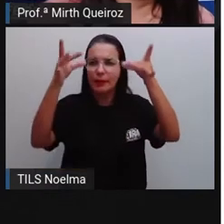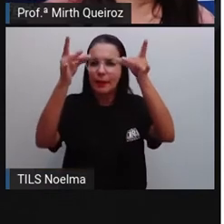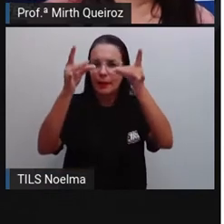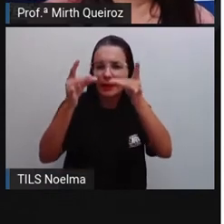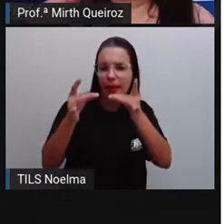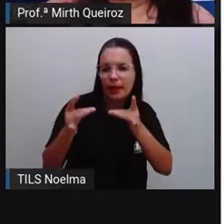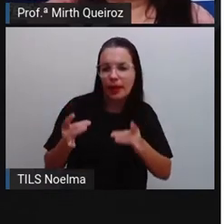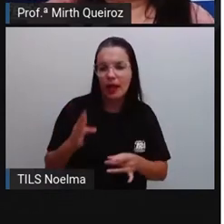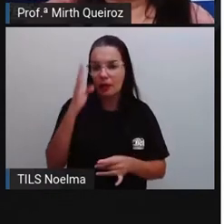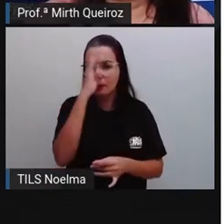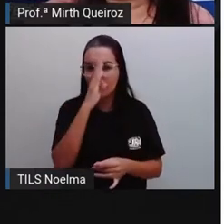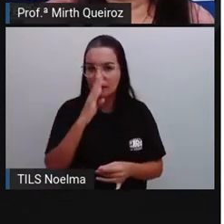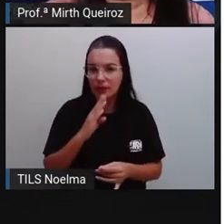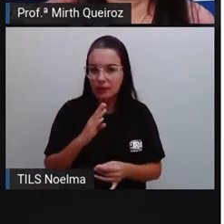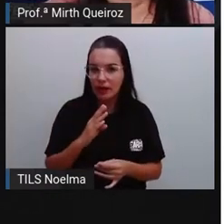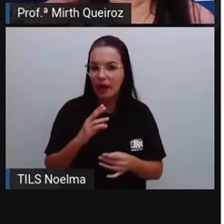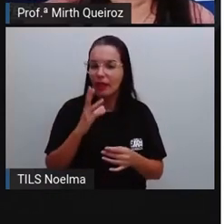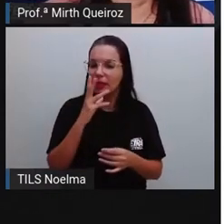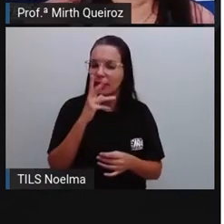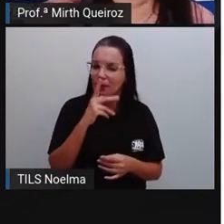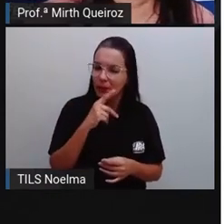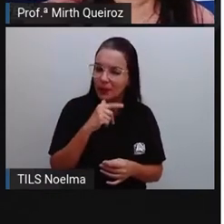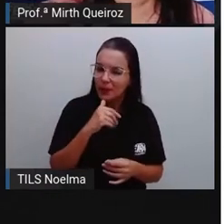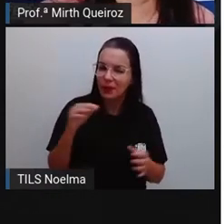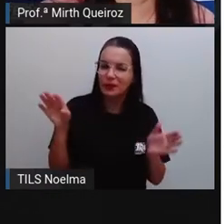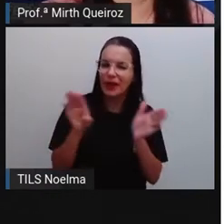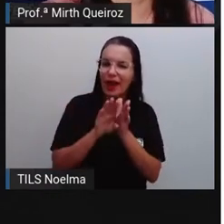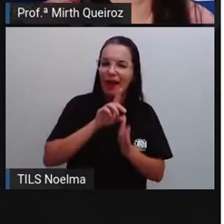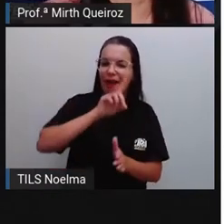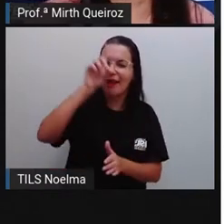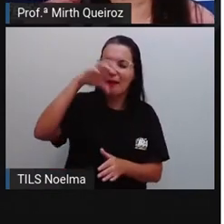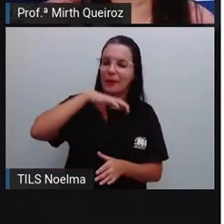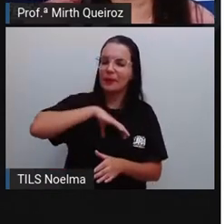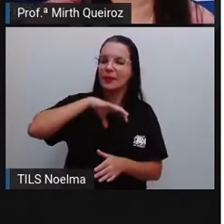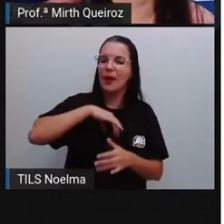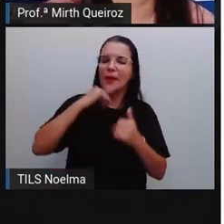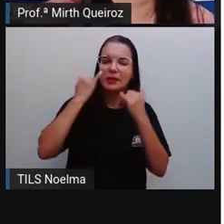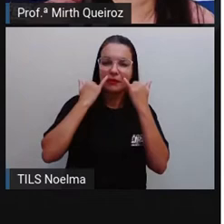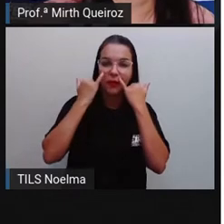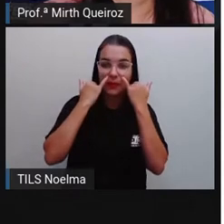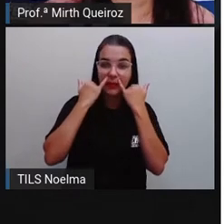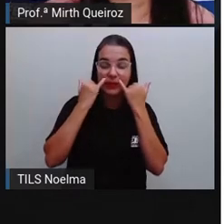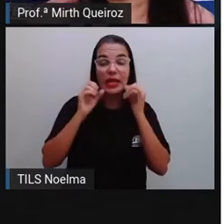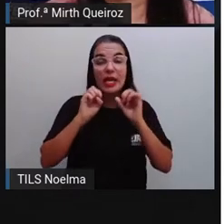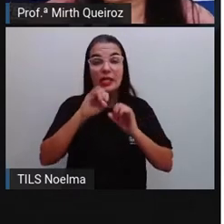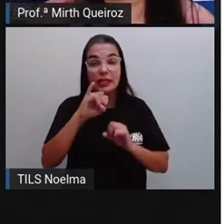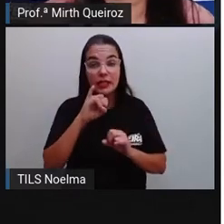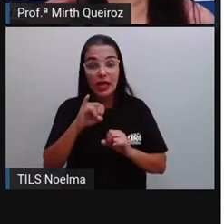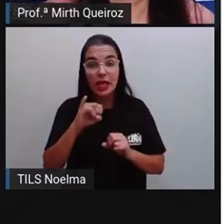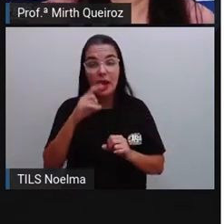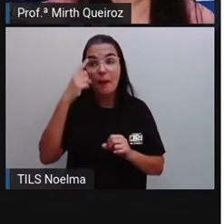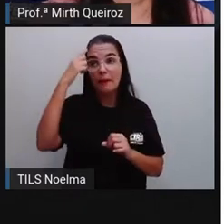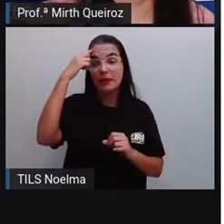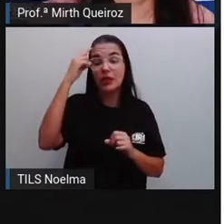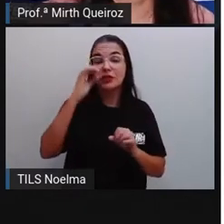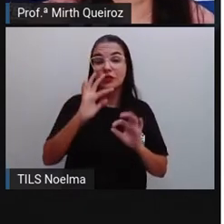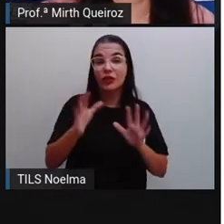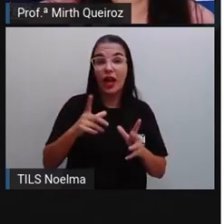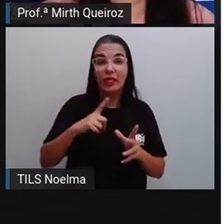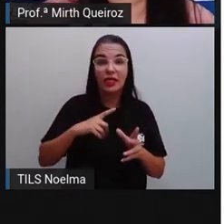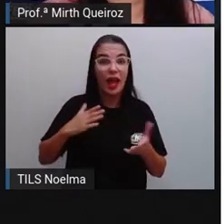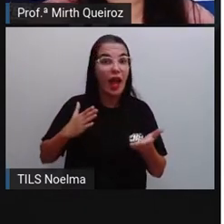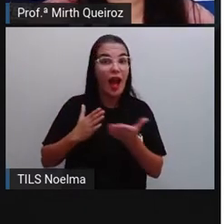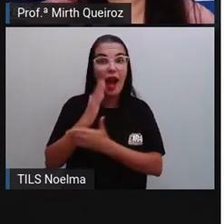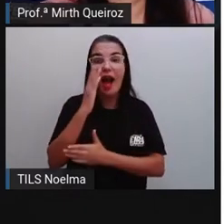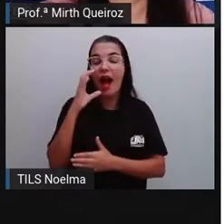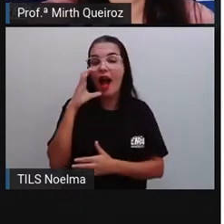época tivéssemos os meios de comunicação de forma mais avançada, imagine como é que